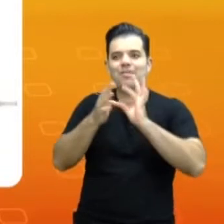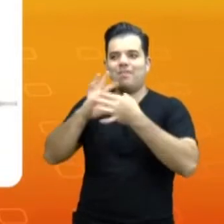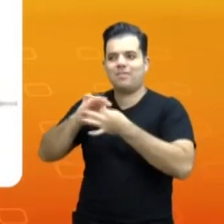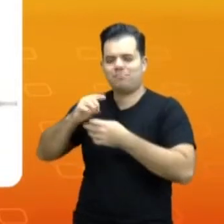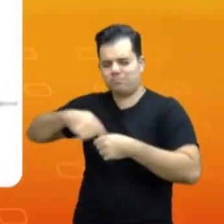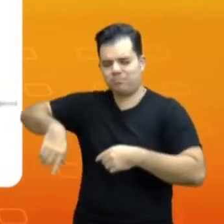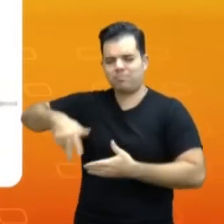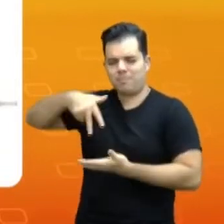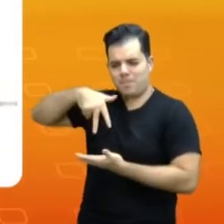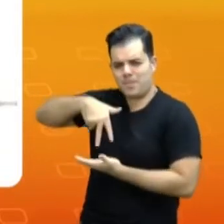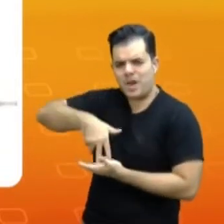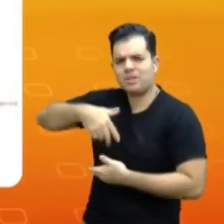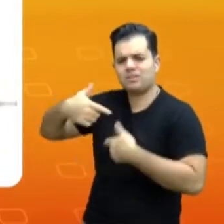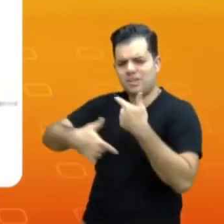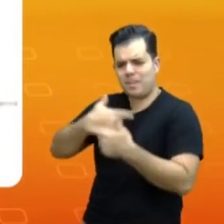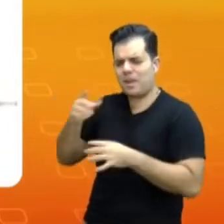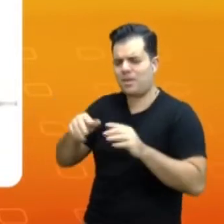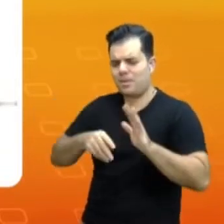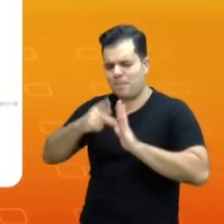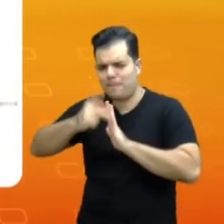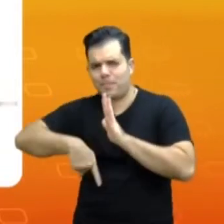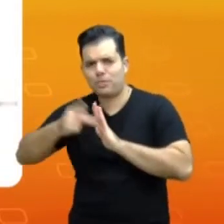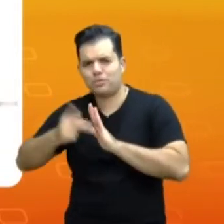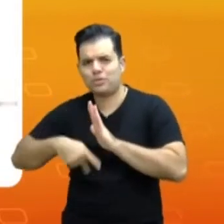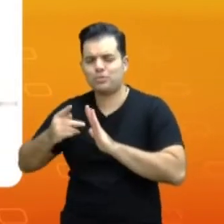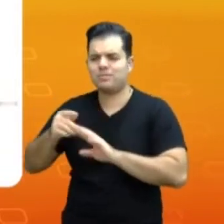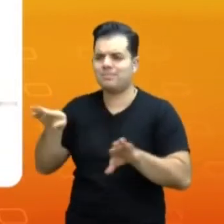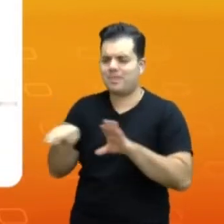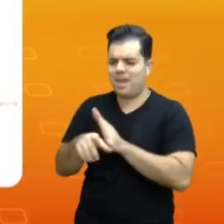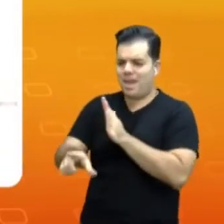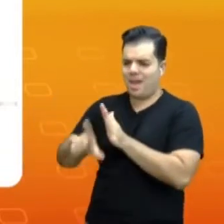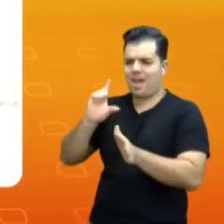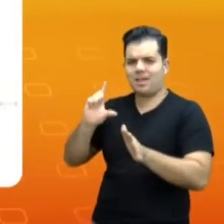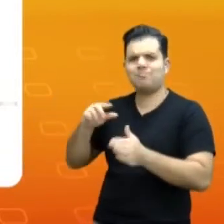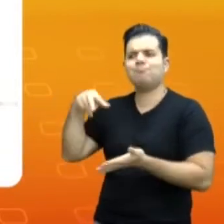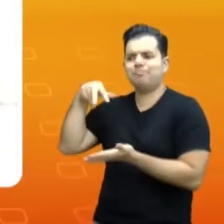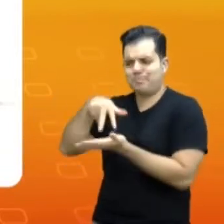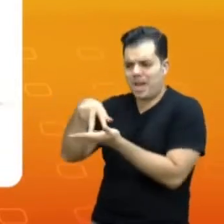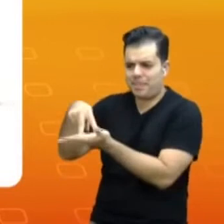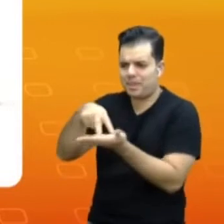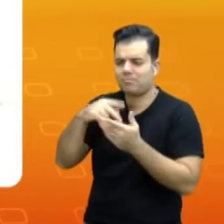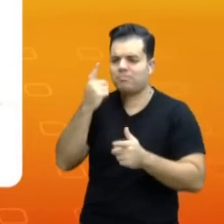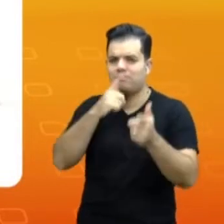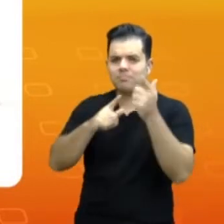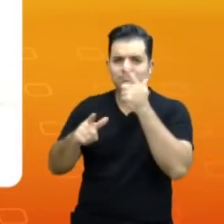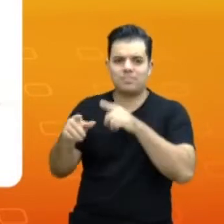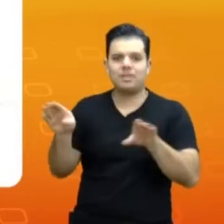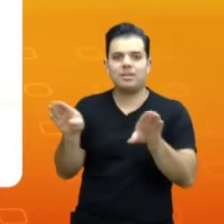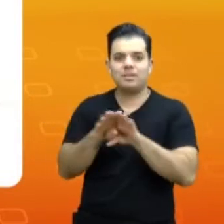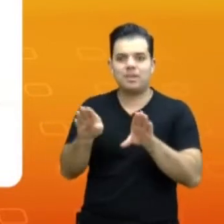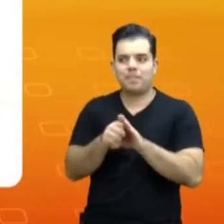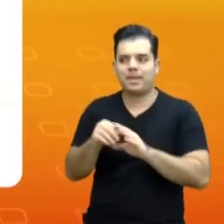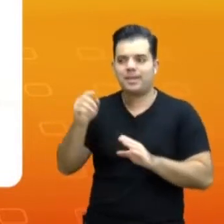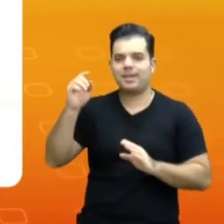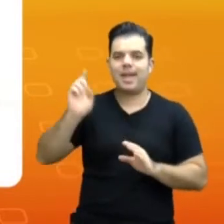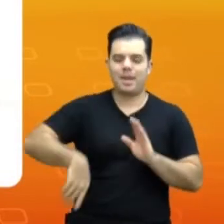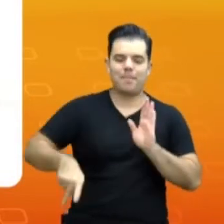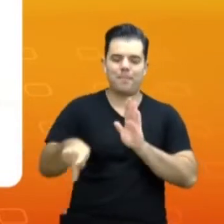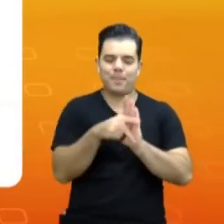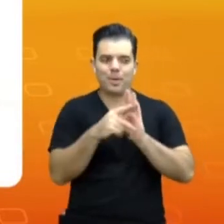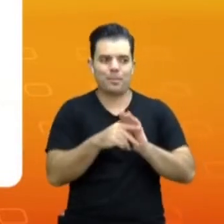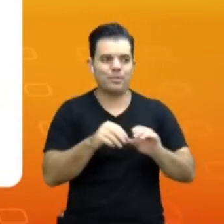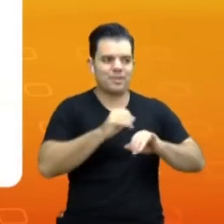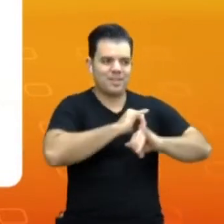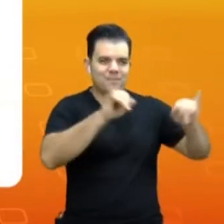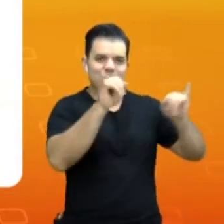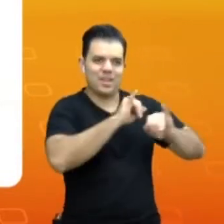resiliência que projetamos e planejamos, ela esteve de pé. O comercial, mesmo com as alterações de data, conseguiu